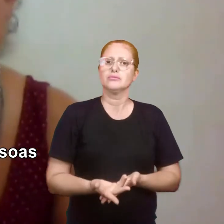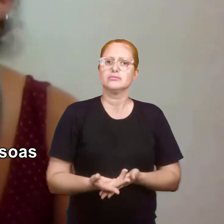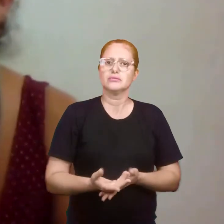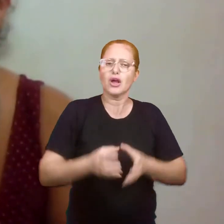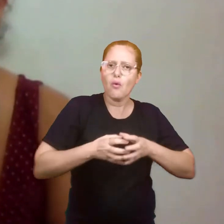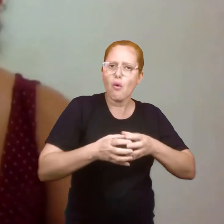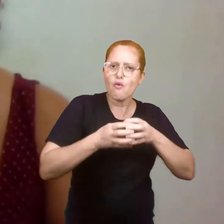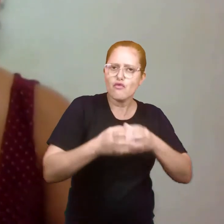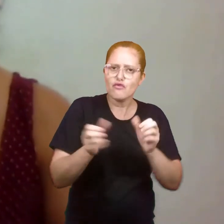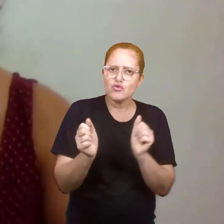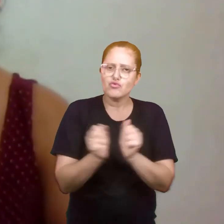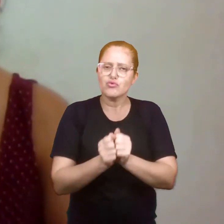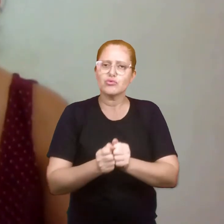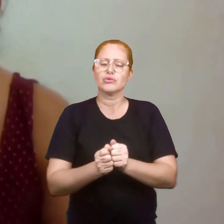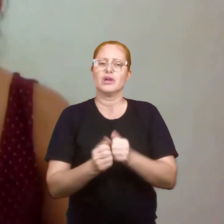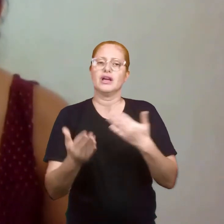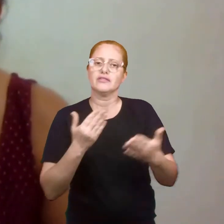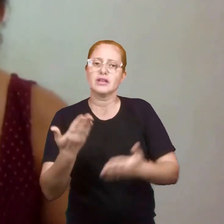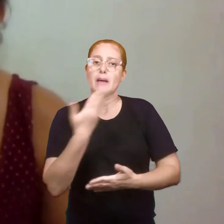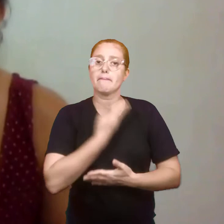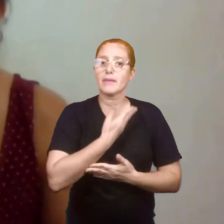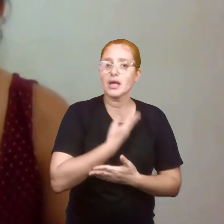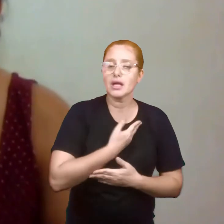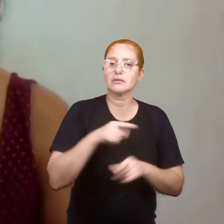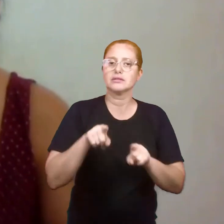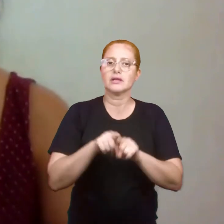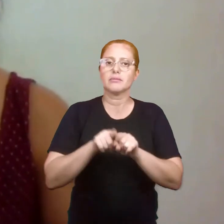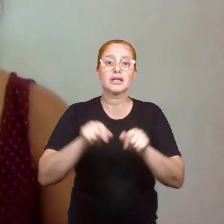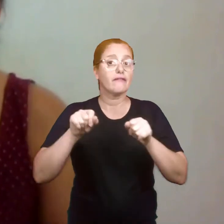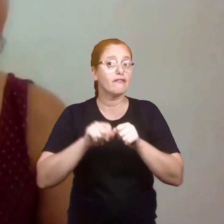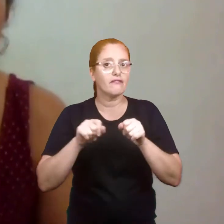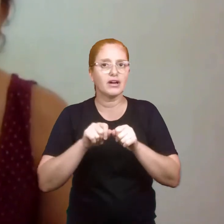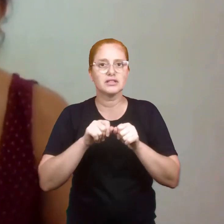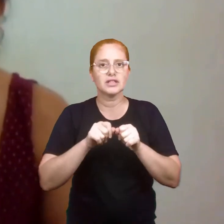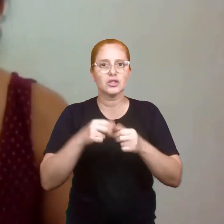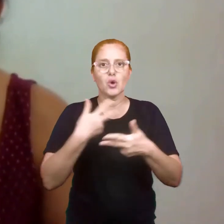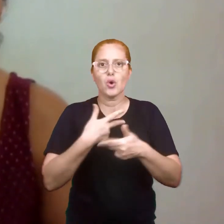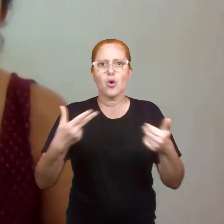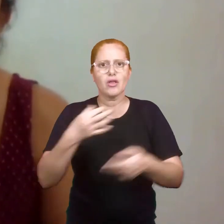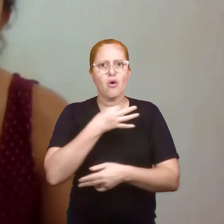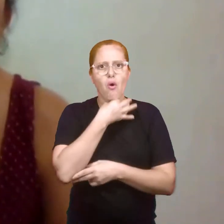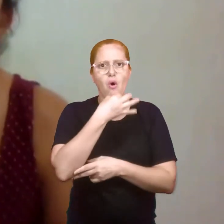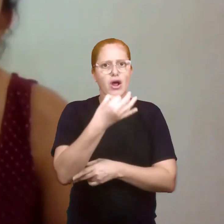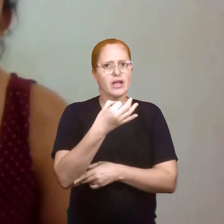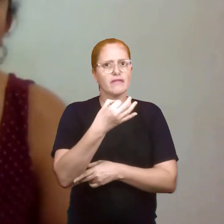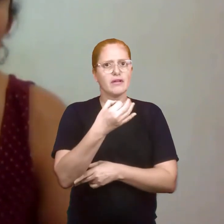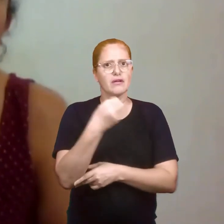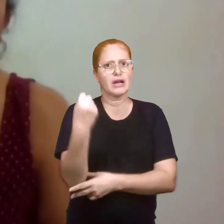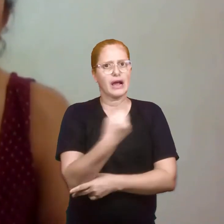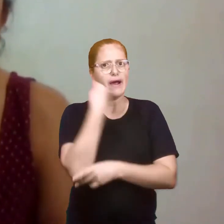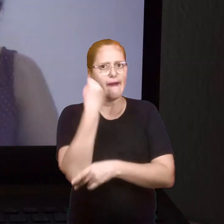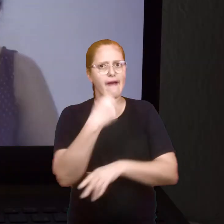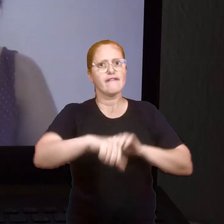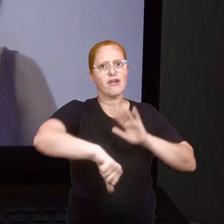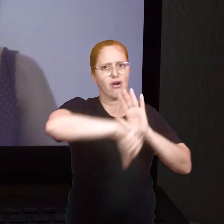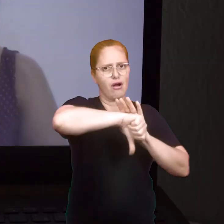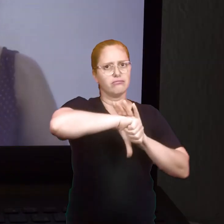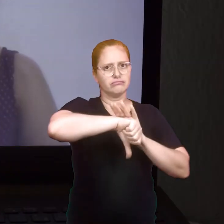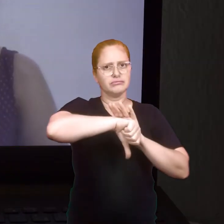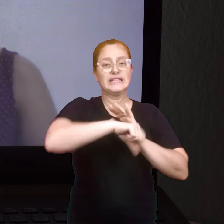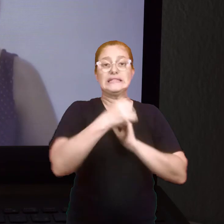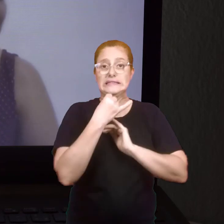com a gente, que são muitas vezes nossos amigos e que podem estar fazendo uma coisa monstruosa, asquerosa e criminosa.